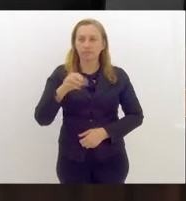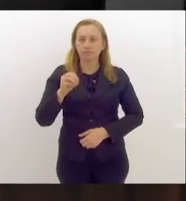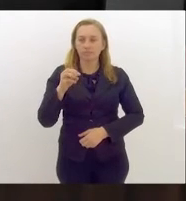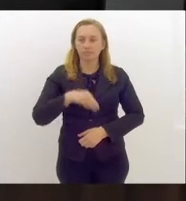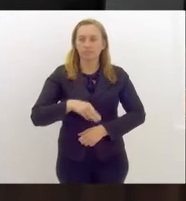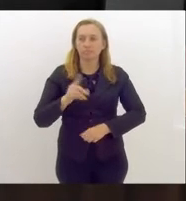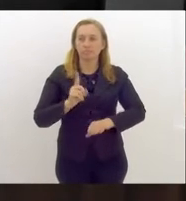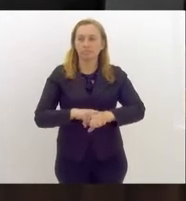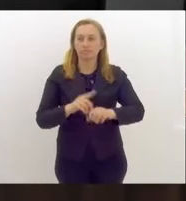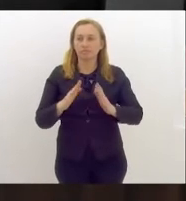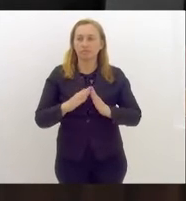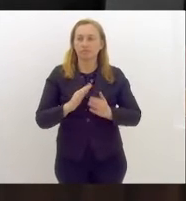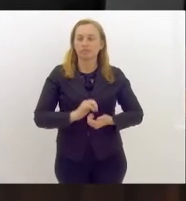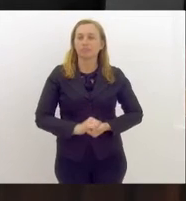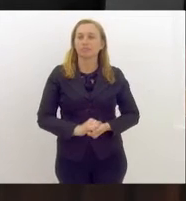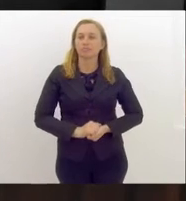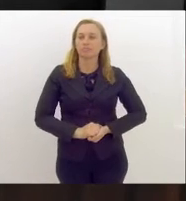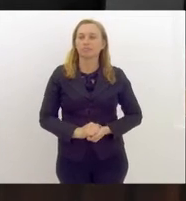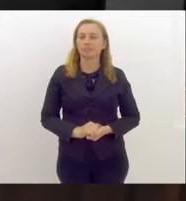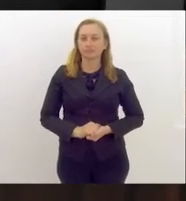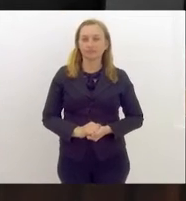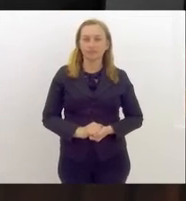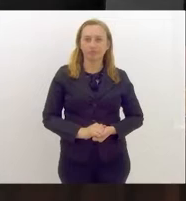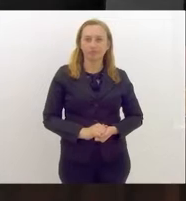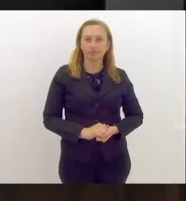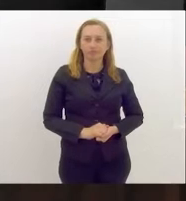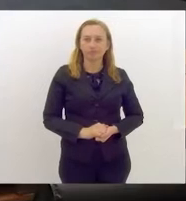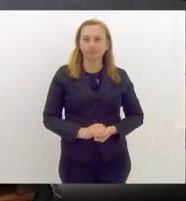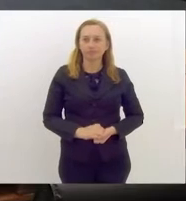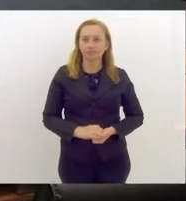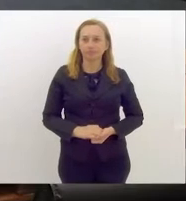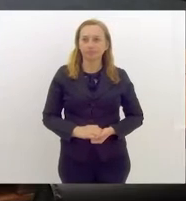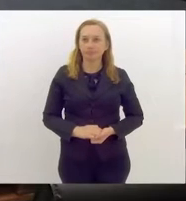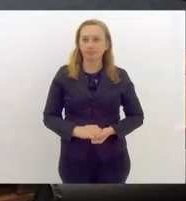de 10 minutos de acordo com o tempo regimental